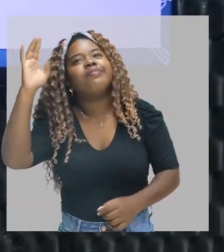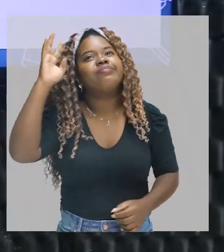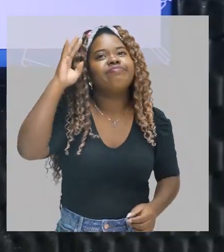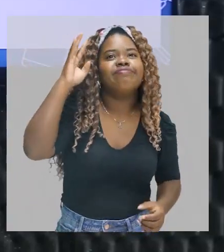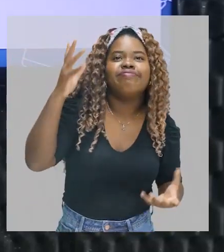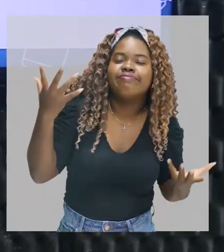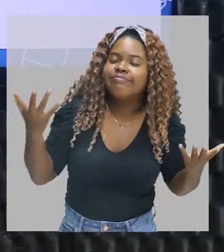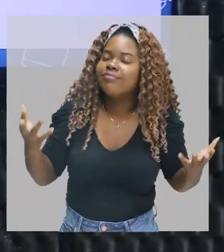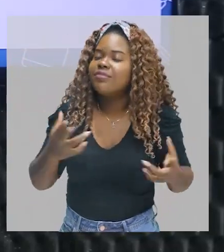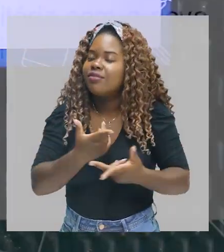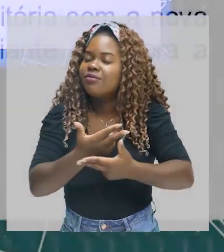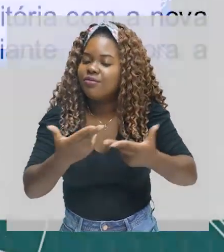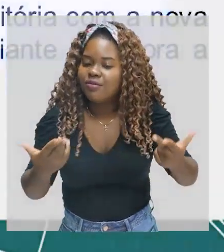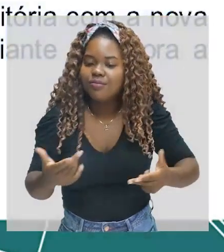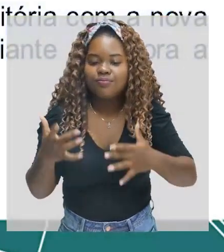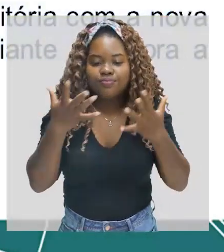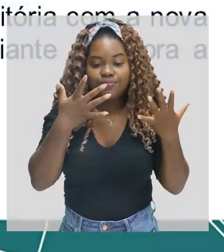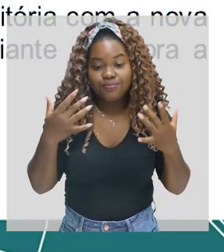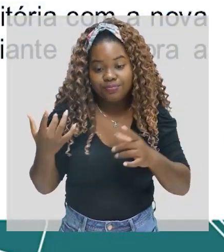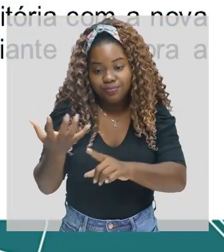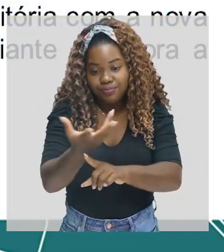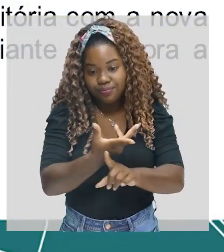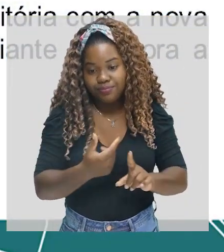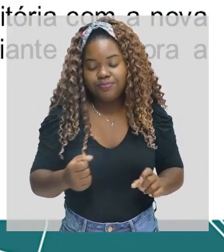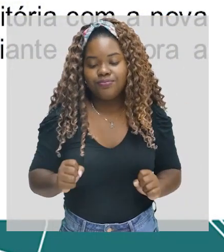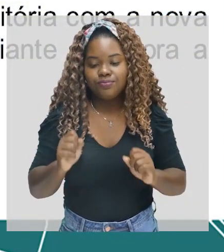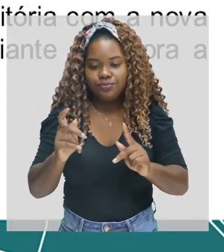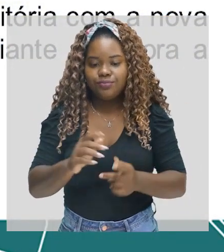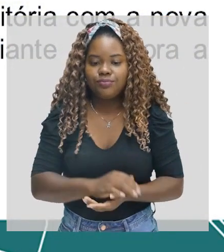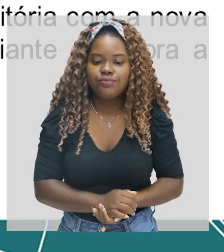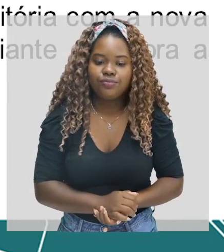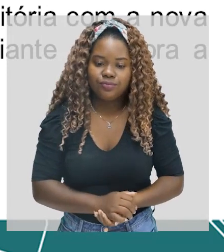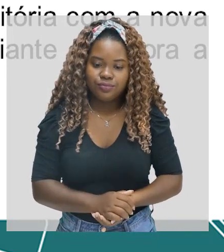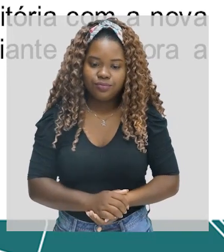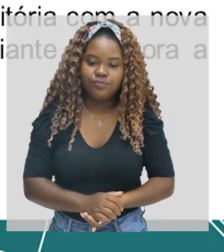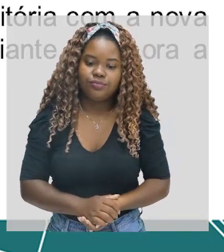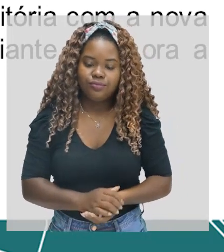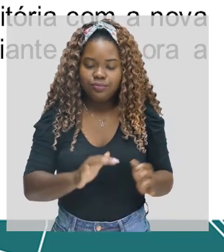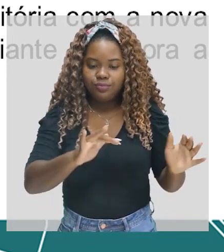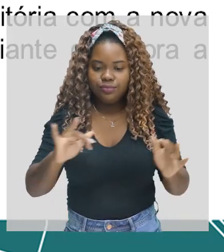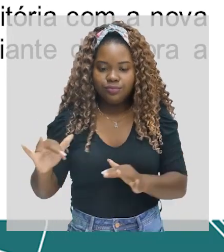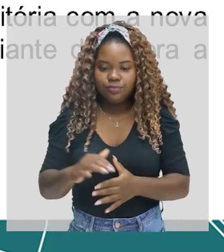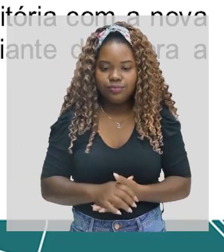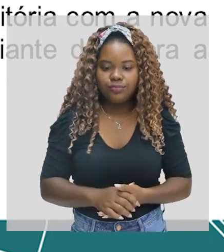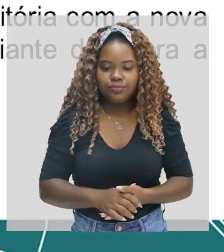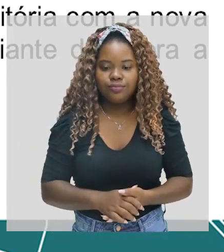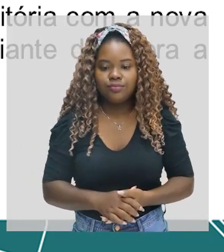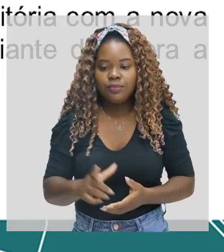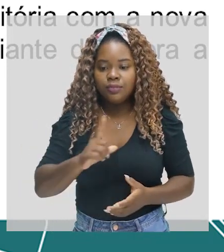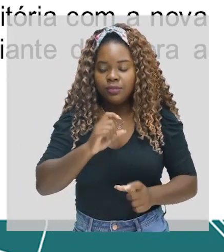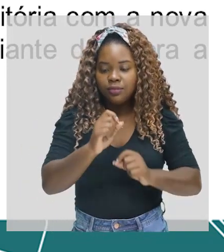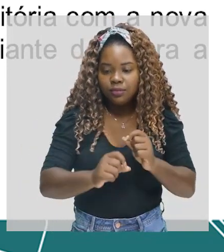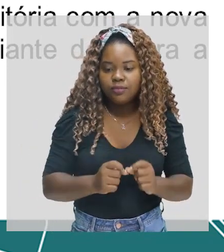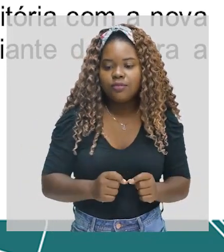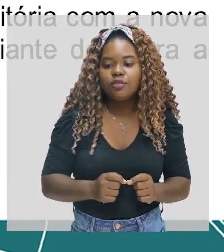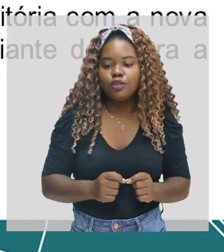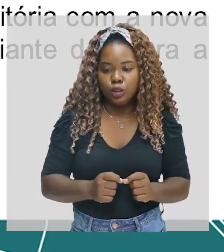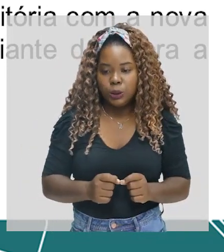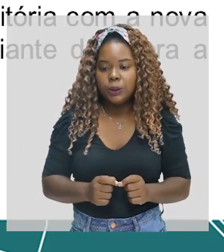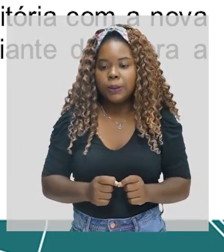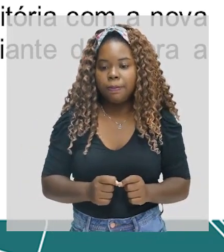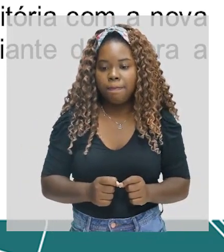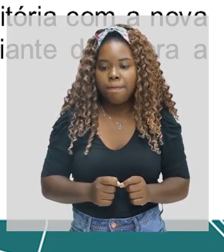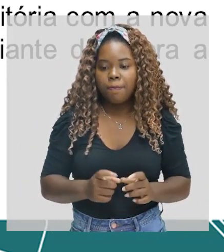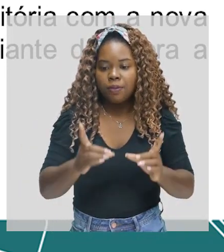escape por meio da arte. Agora só, coincidiu com a democratização da arte, gerada sobretudo